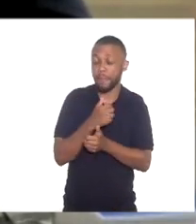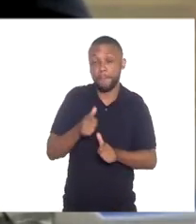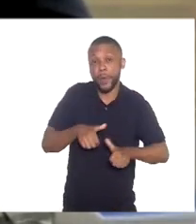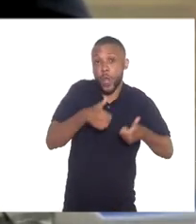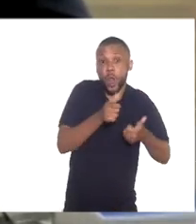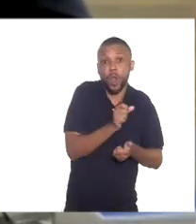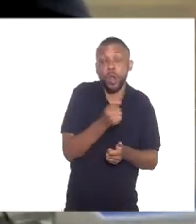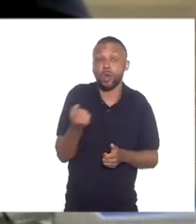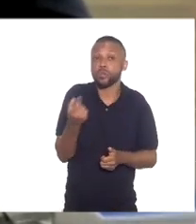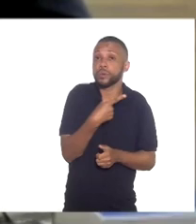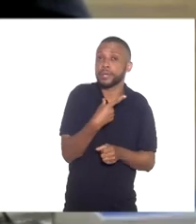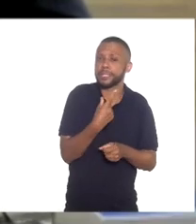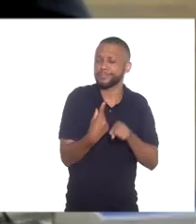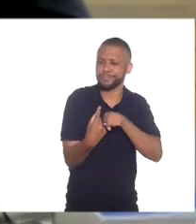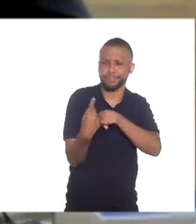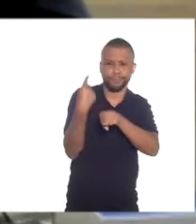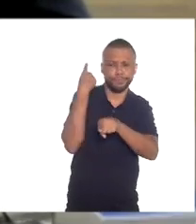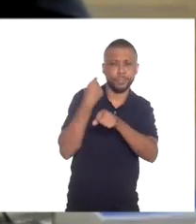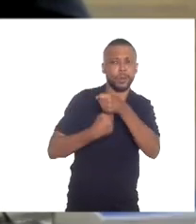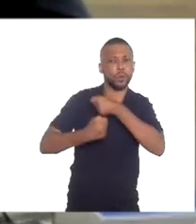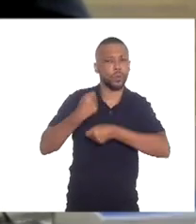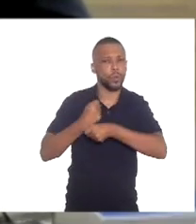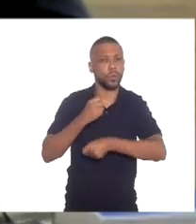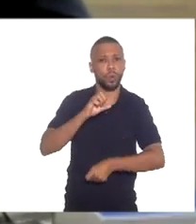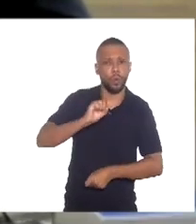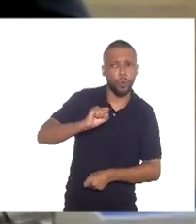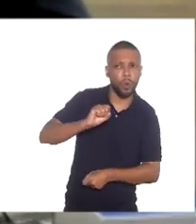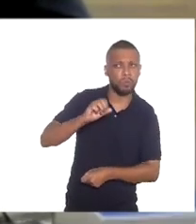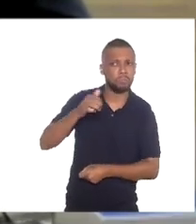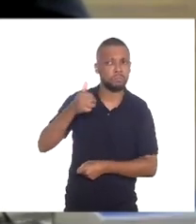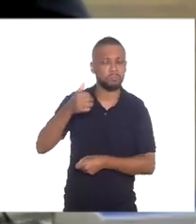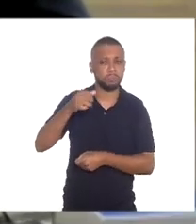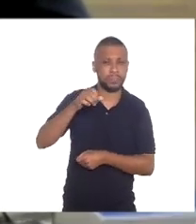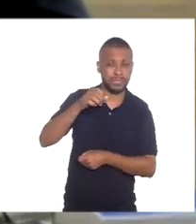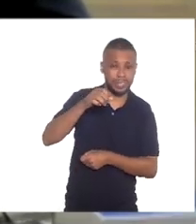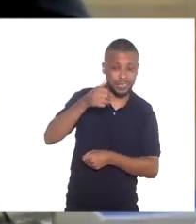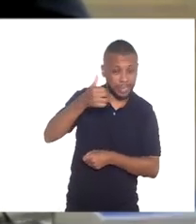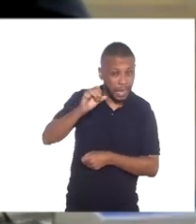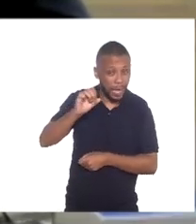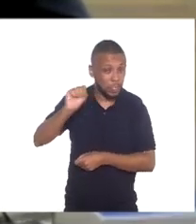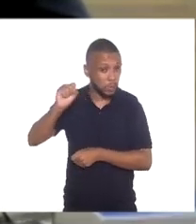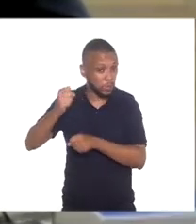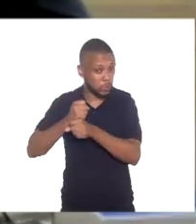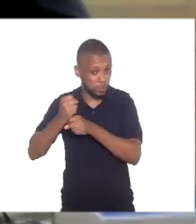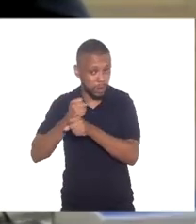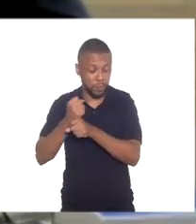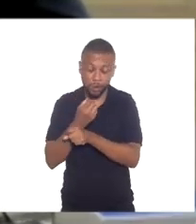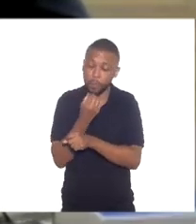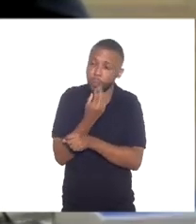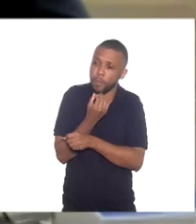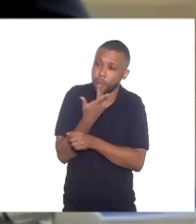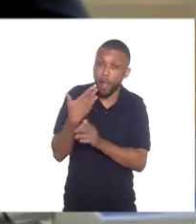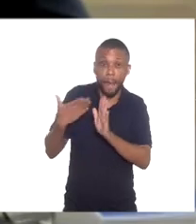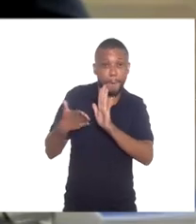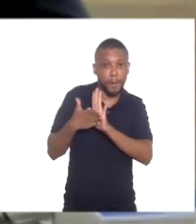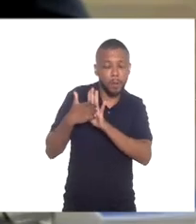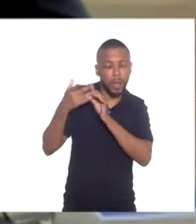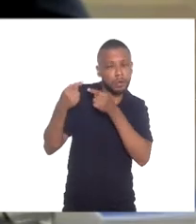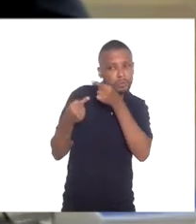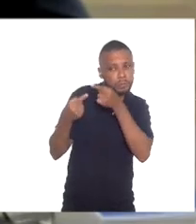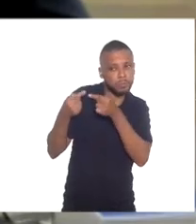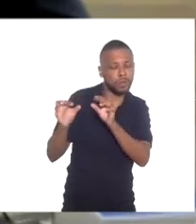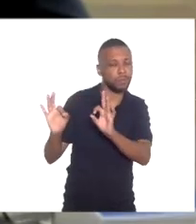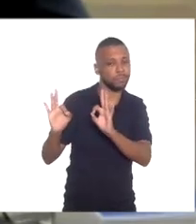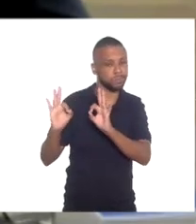Eu acho que a relação pode ficar muito positiva e propositiva. E também junto à nova direção da Petrobras, que a